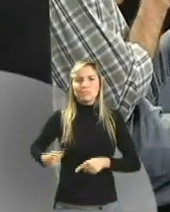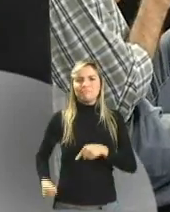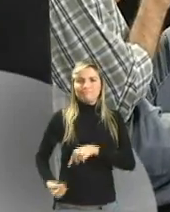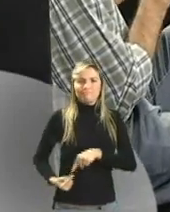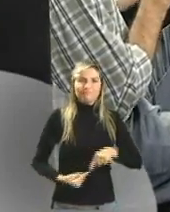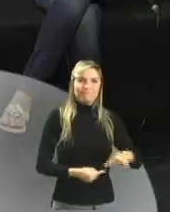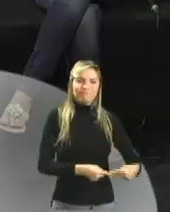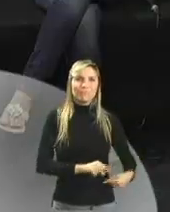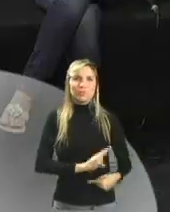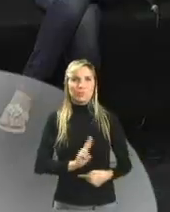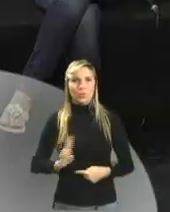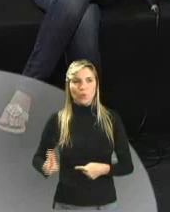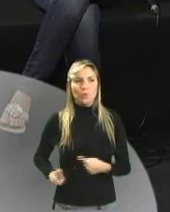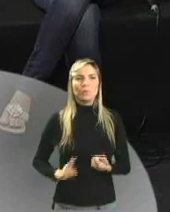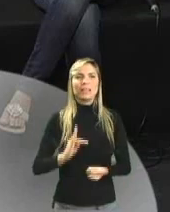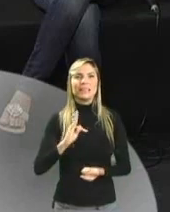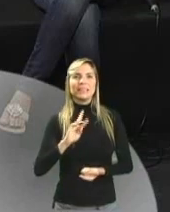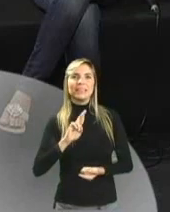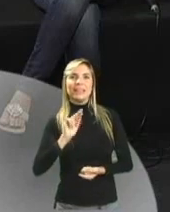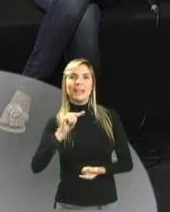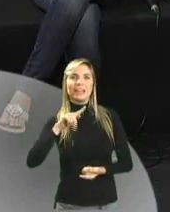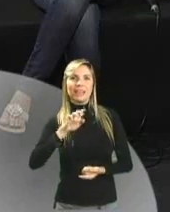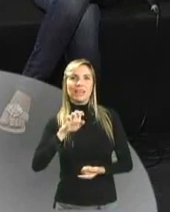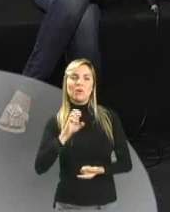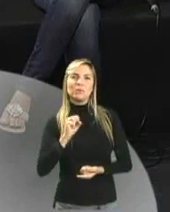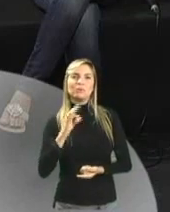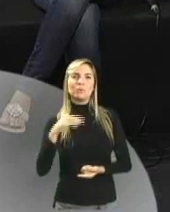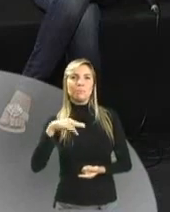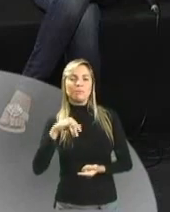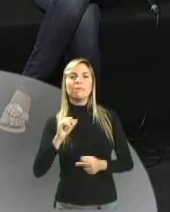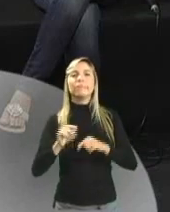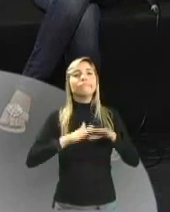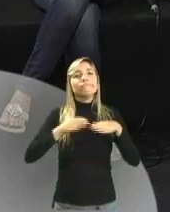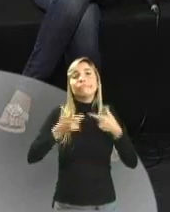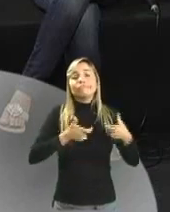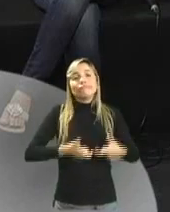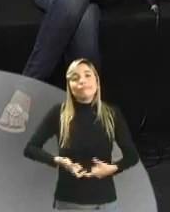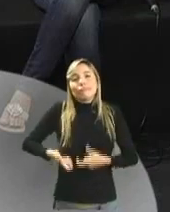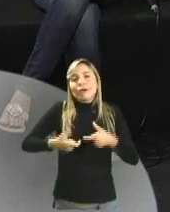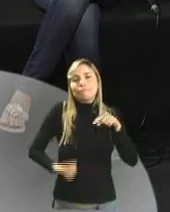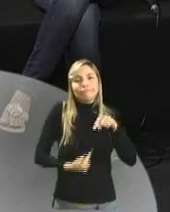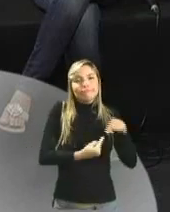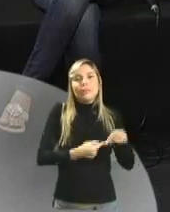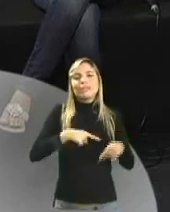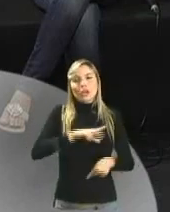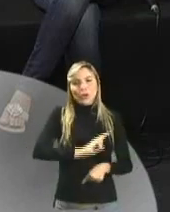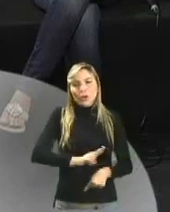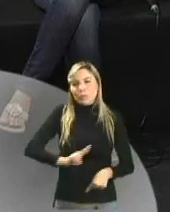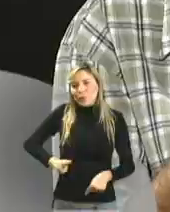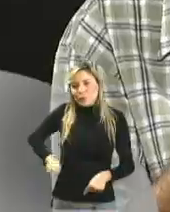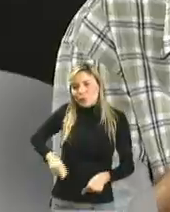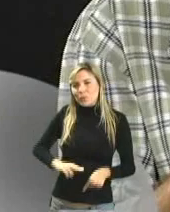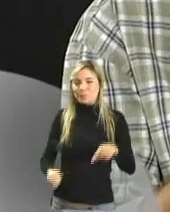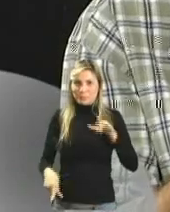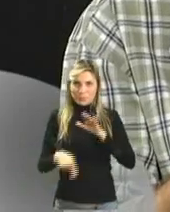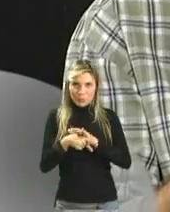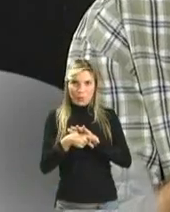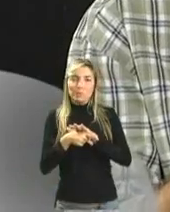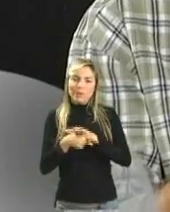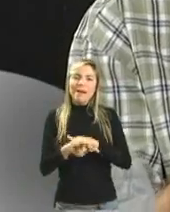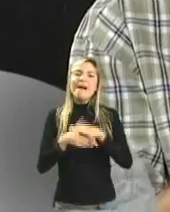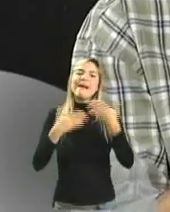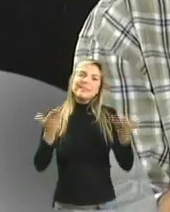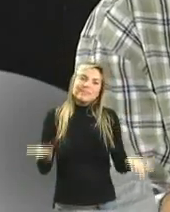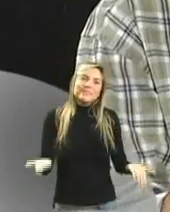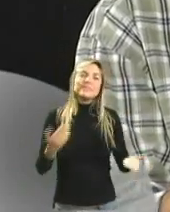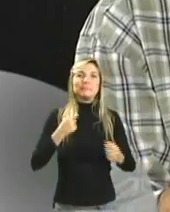vesicostomia, uretrostomia, traqueostomia, etc. Vai depender do segmento que ela se encontra e daí, a partir